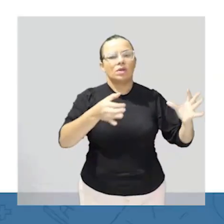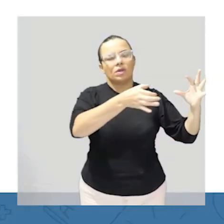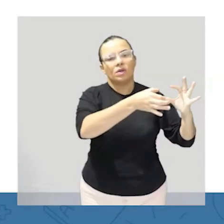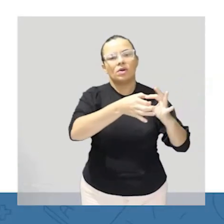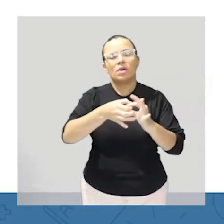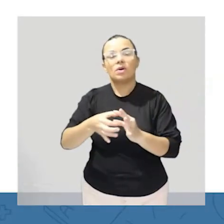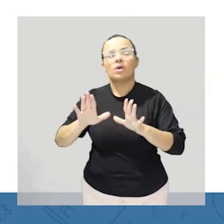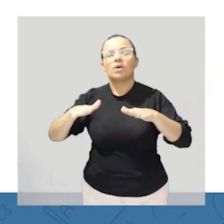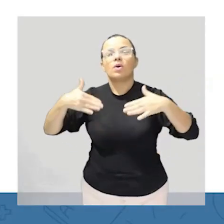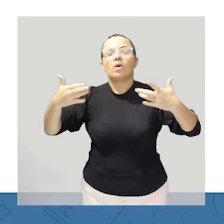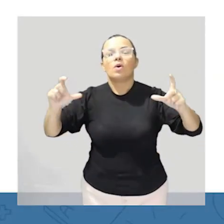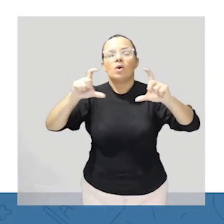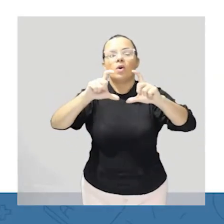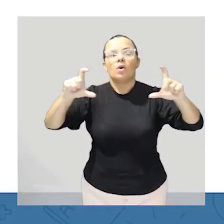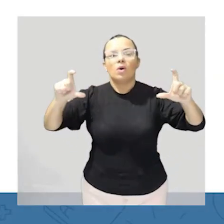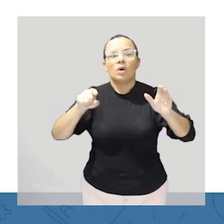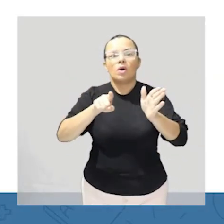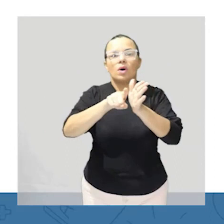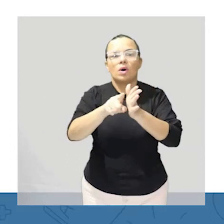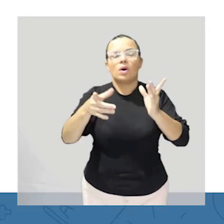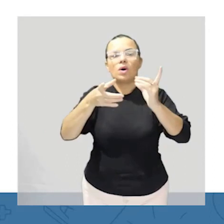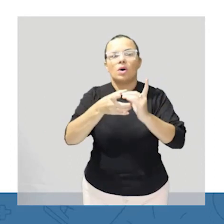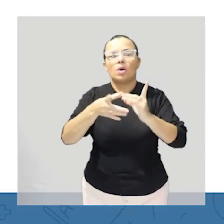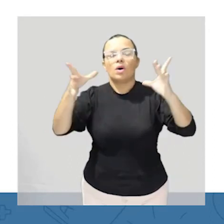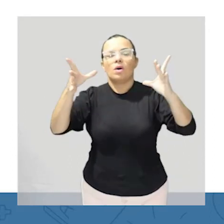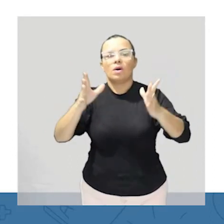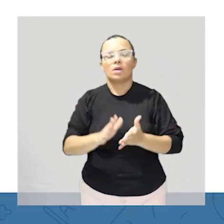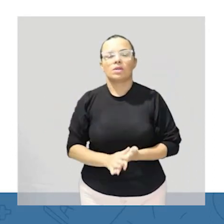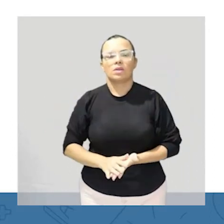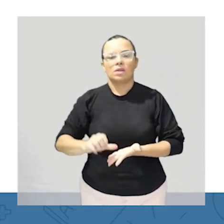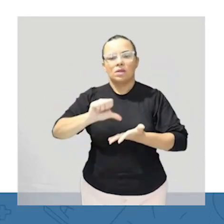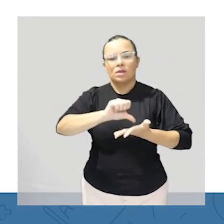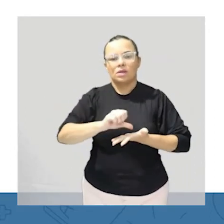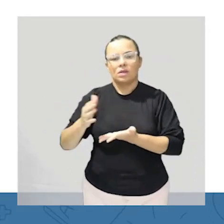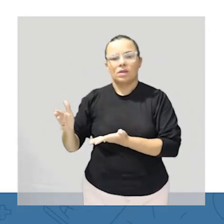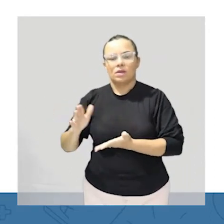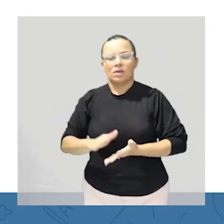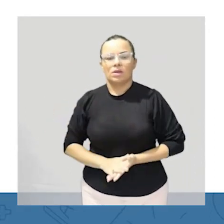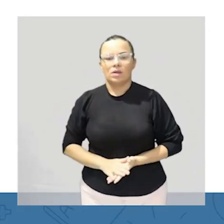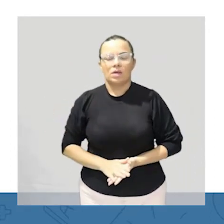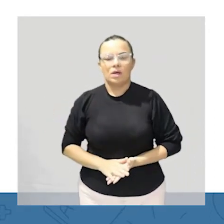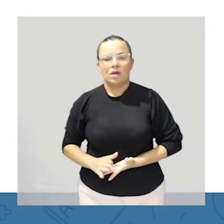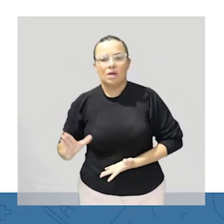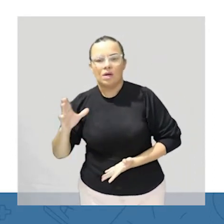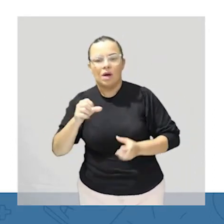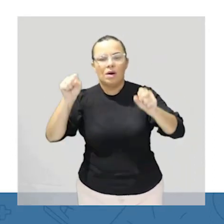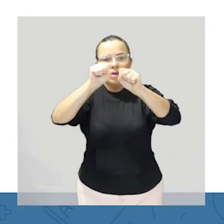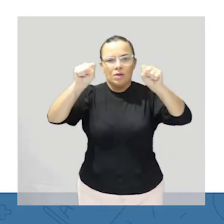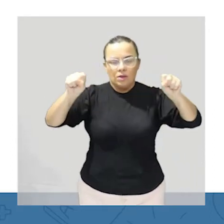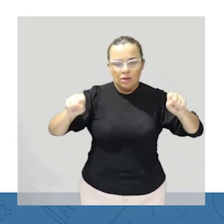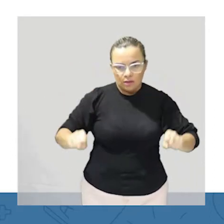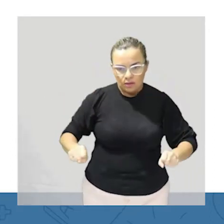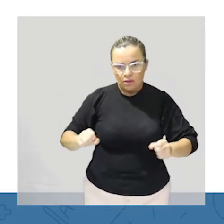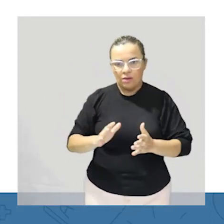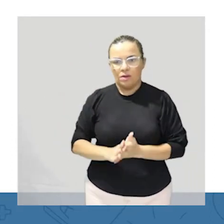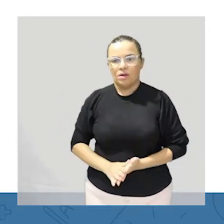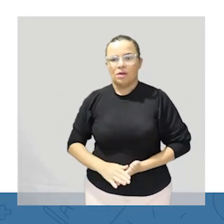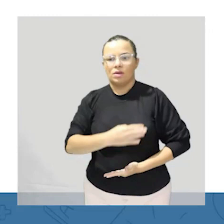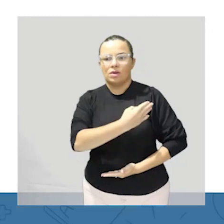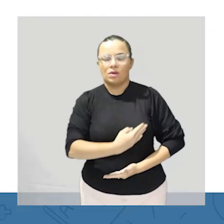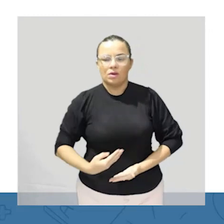que o fragmento fala? O contexto da democracia ateniense. A emergência do sistema de governo, que é a